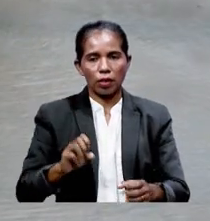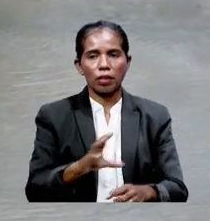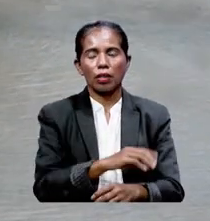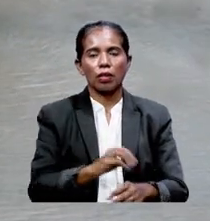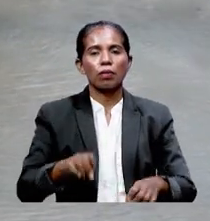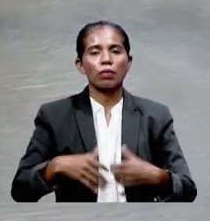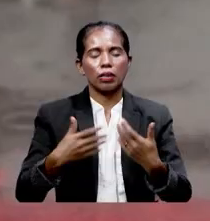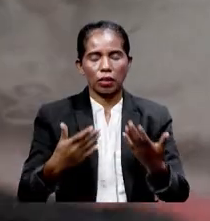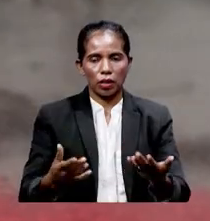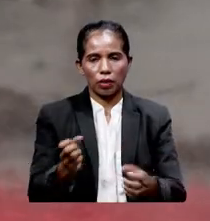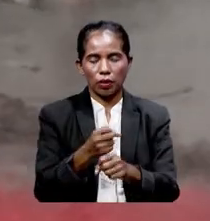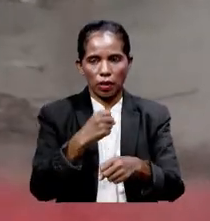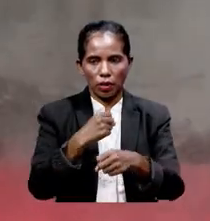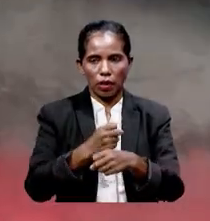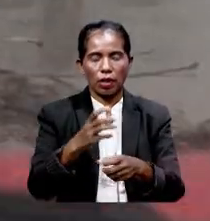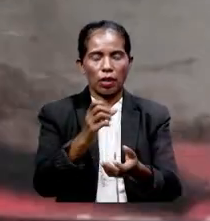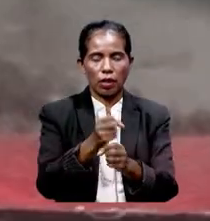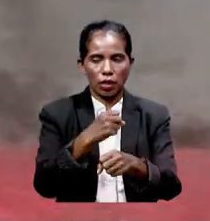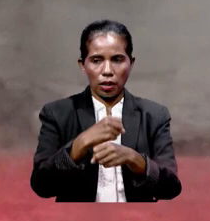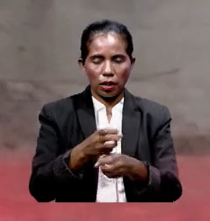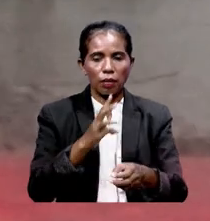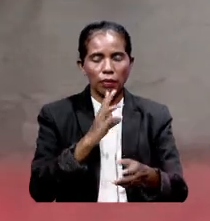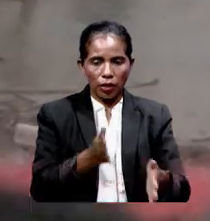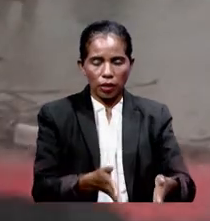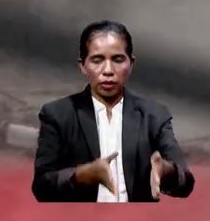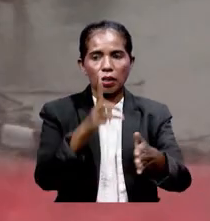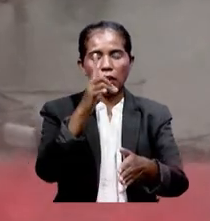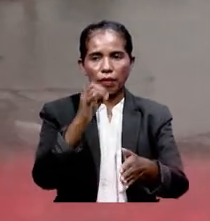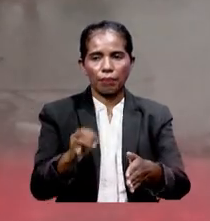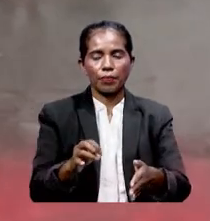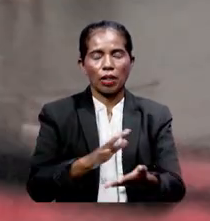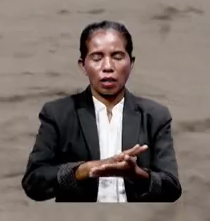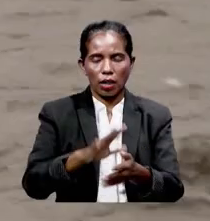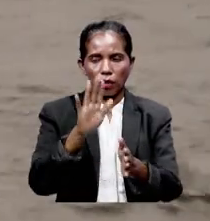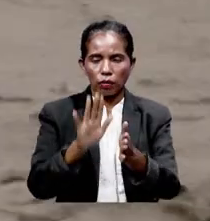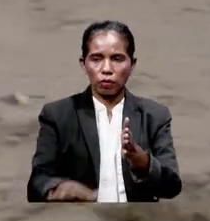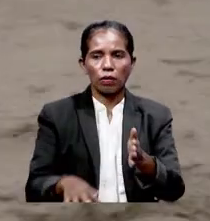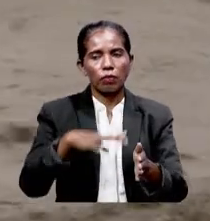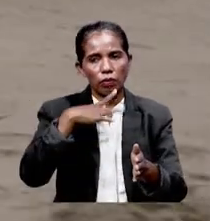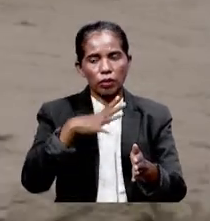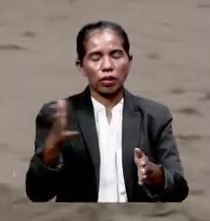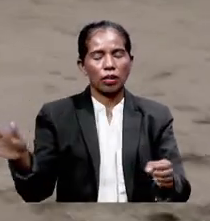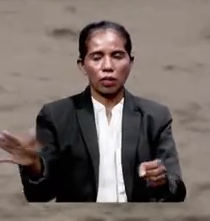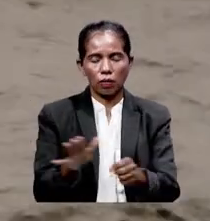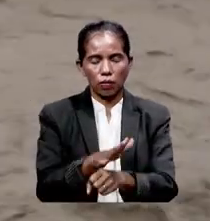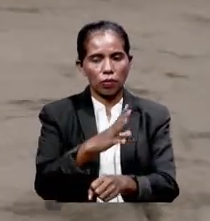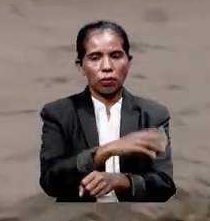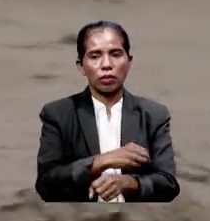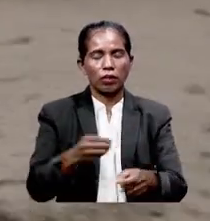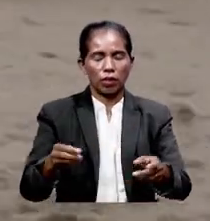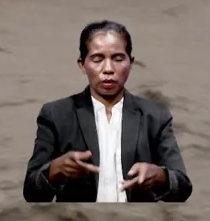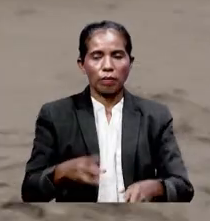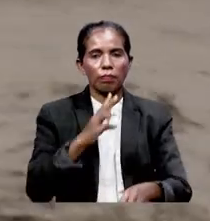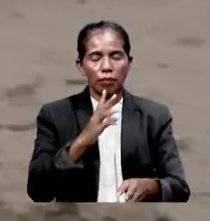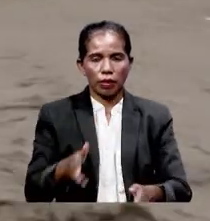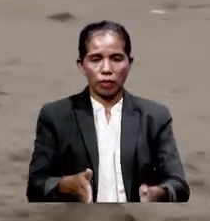atual sedimentação para drenagem sira e capital dele, por a menos foi sira de dadão ne entupido e a baleta sira.